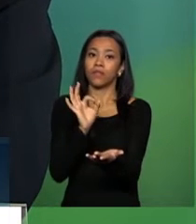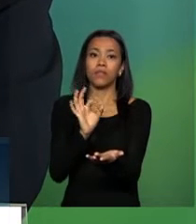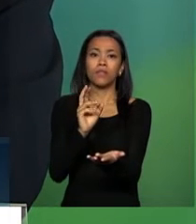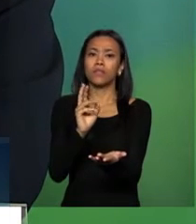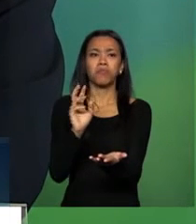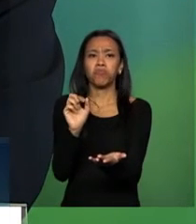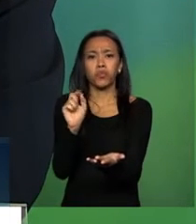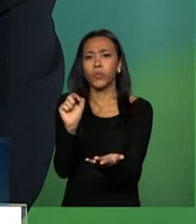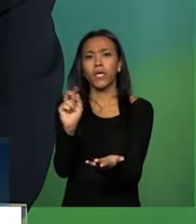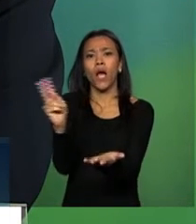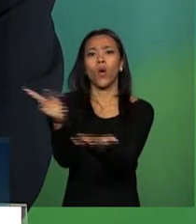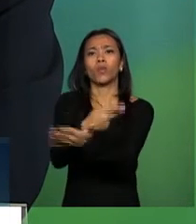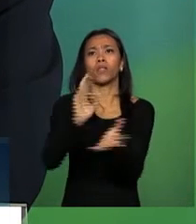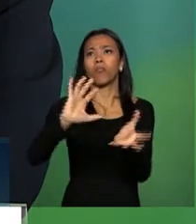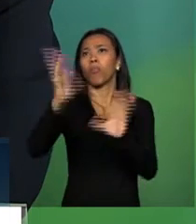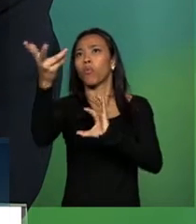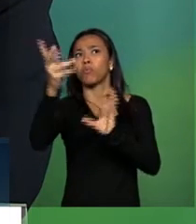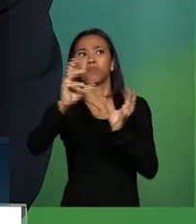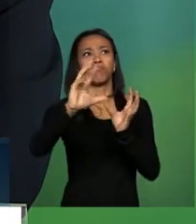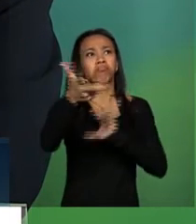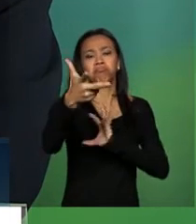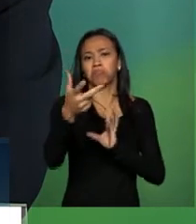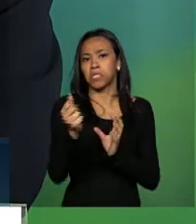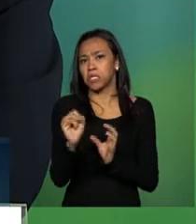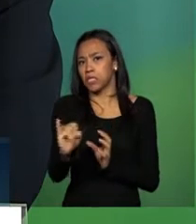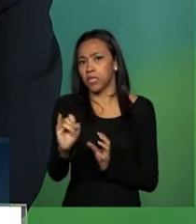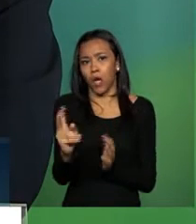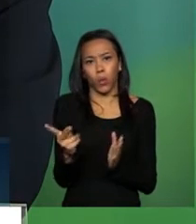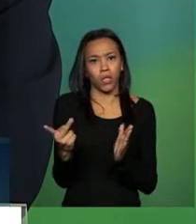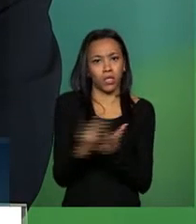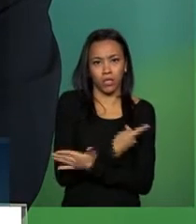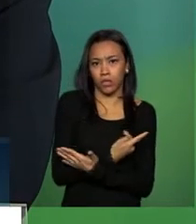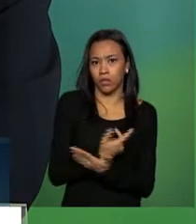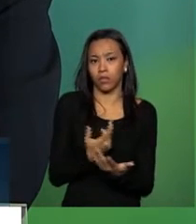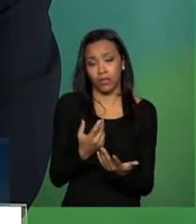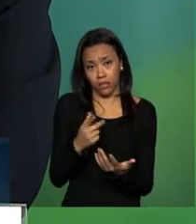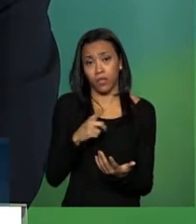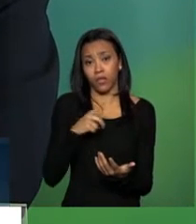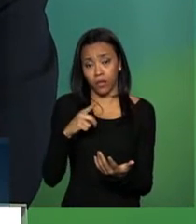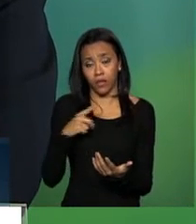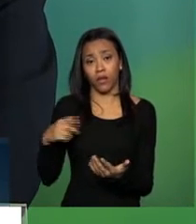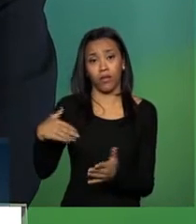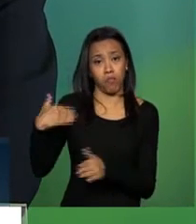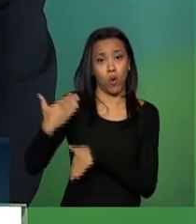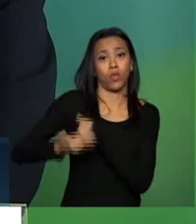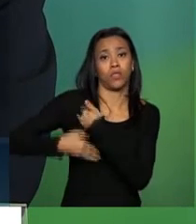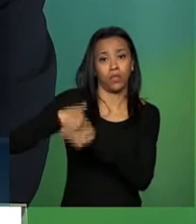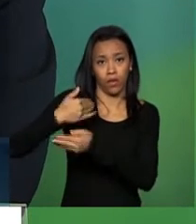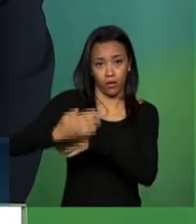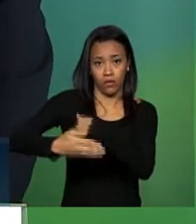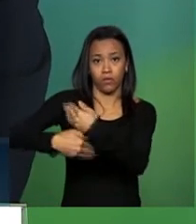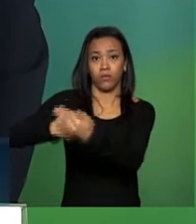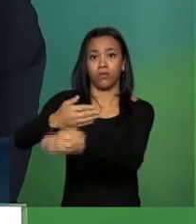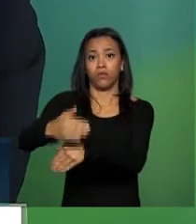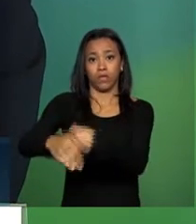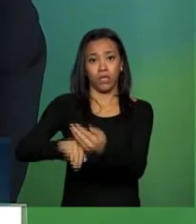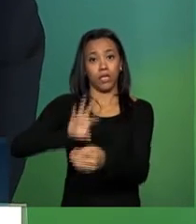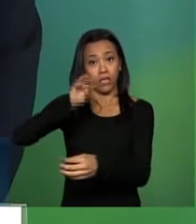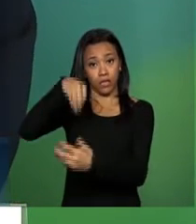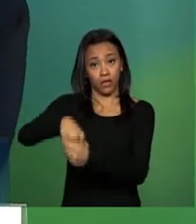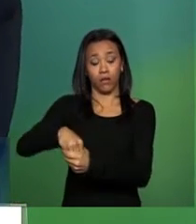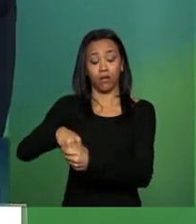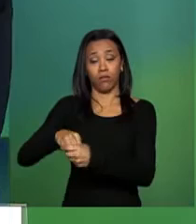tempestiva. Ou seja, se ocorreram, e há processos aí que em que o setor privado